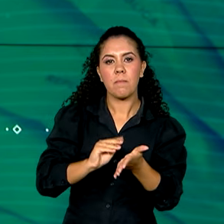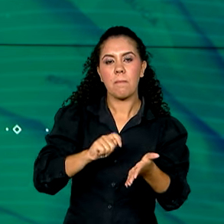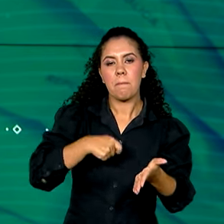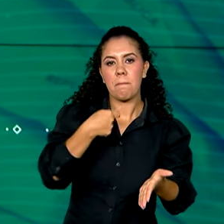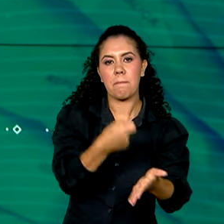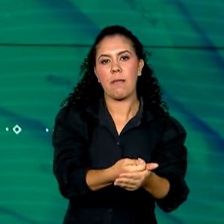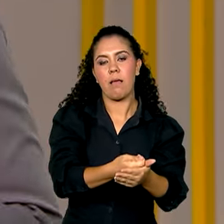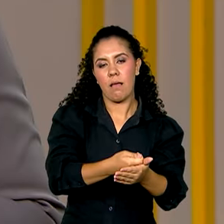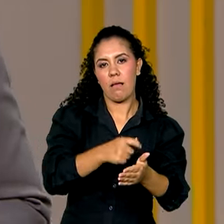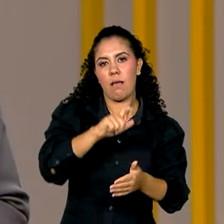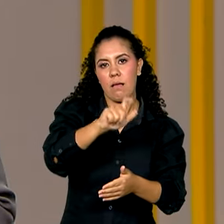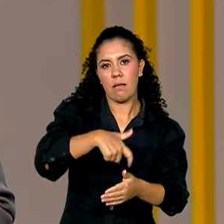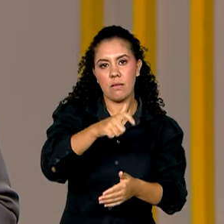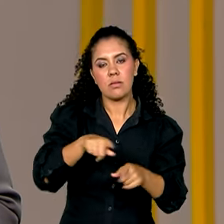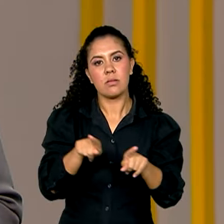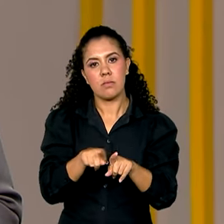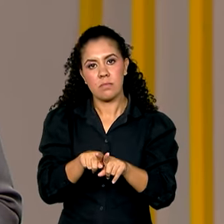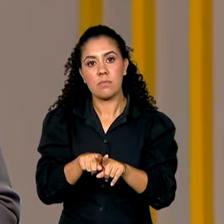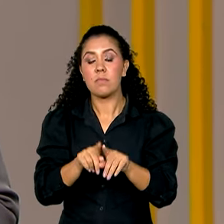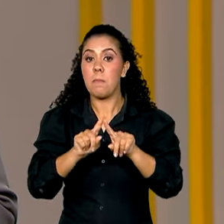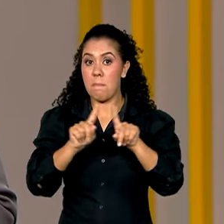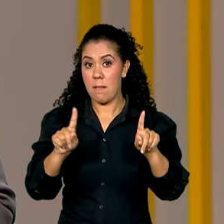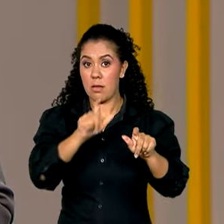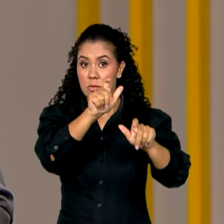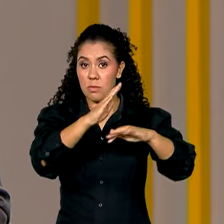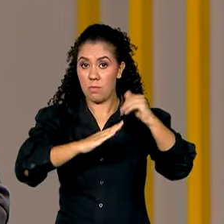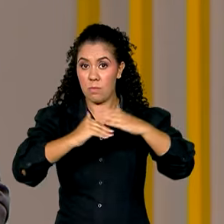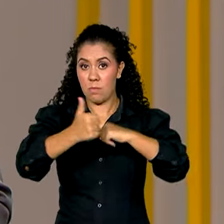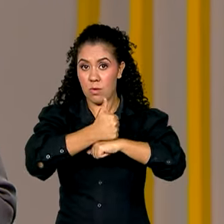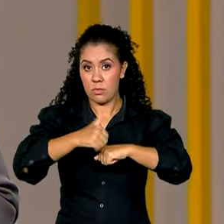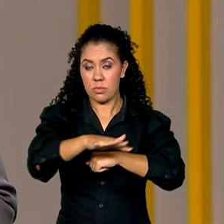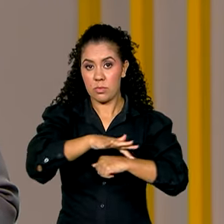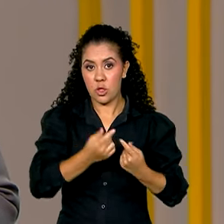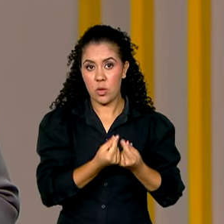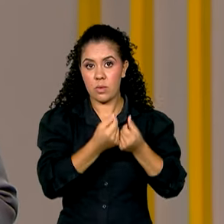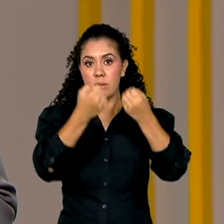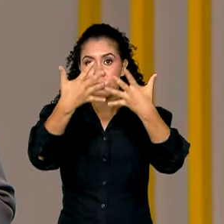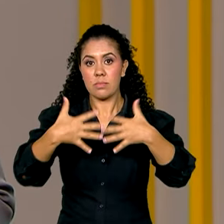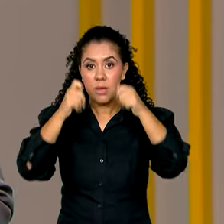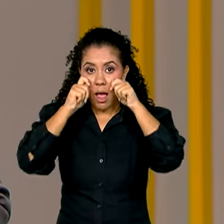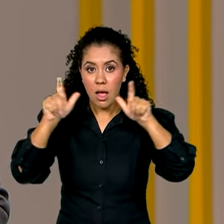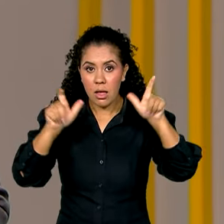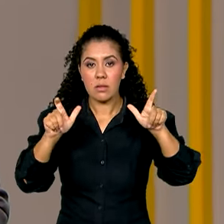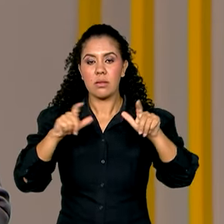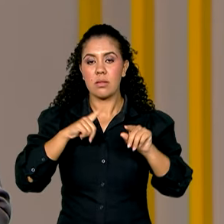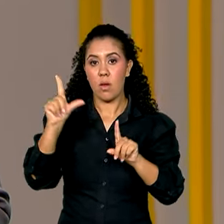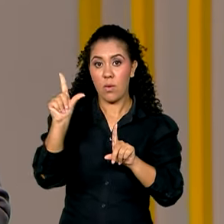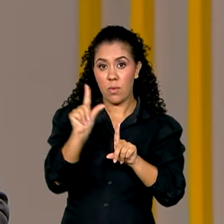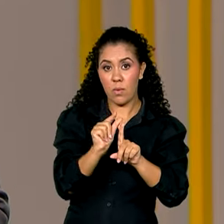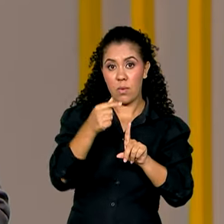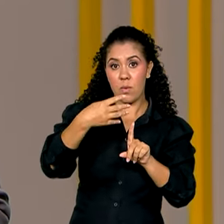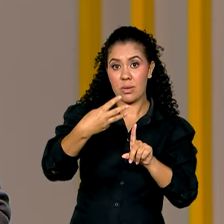o consumo mas os economistas alertam apesar da redução de 430 para